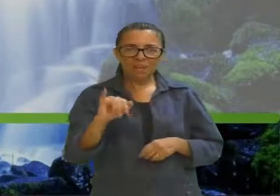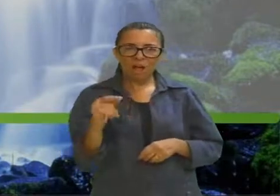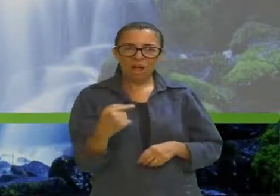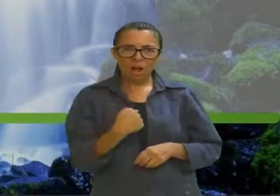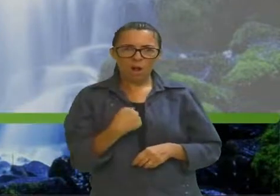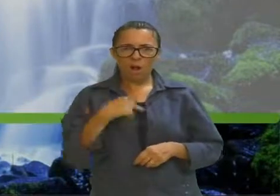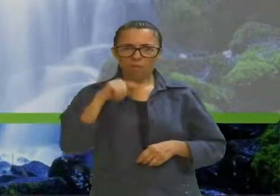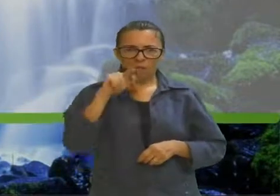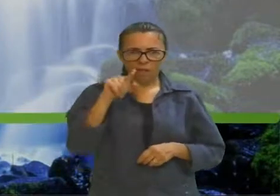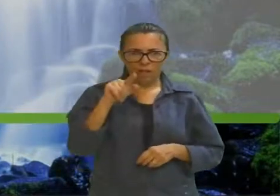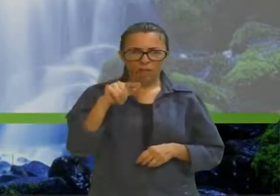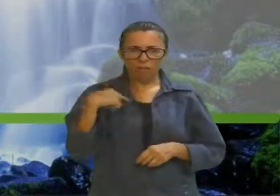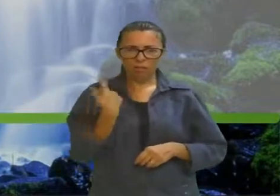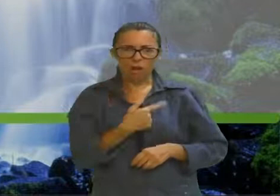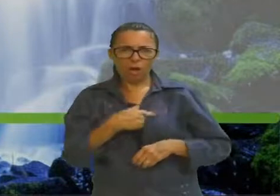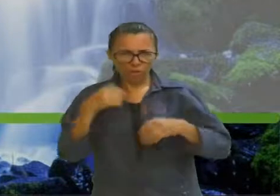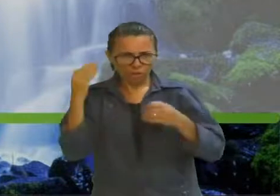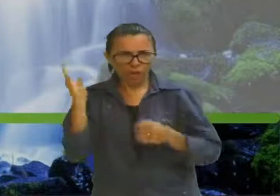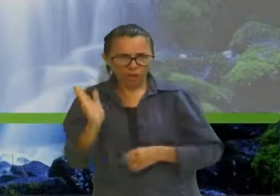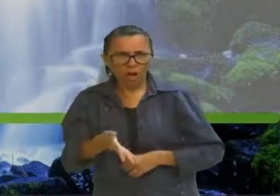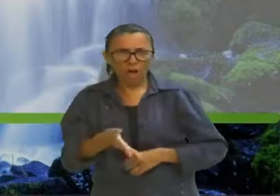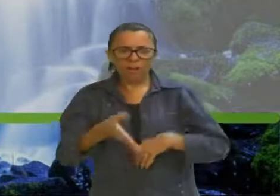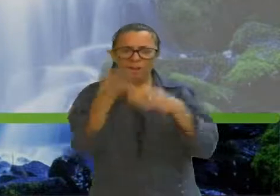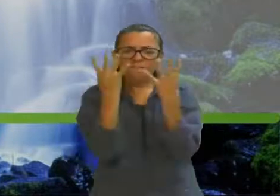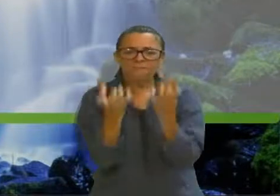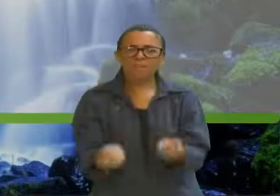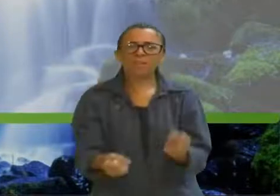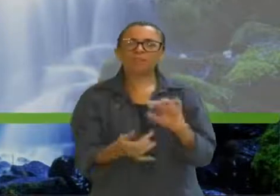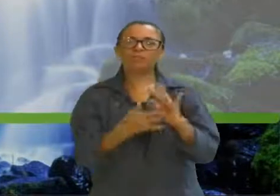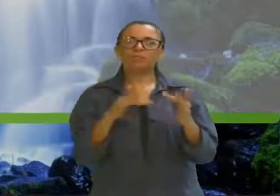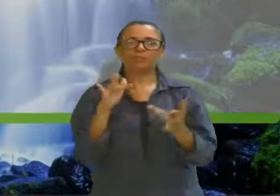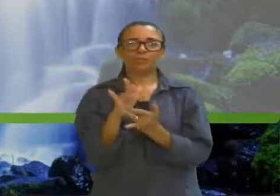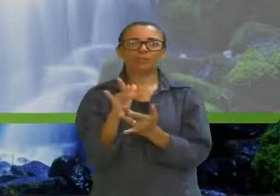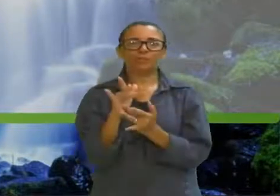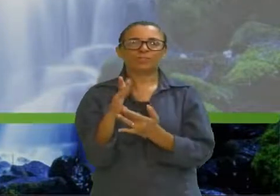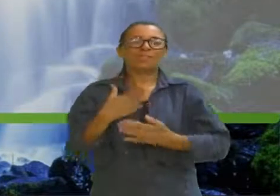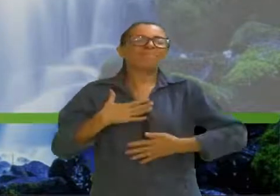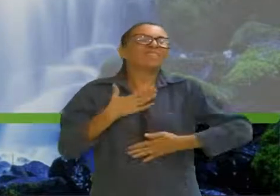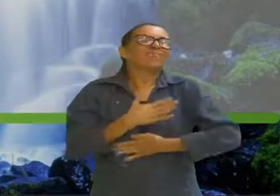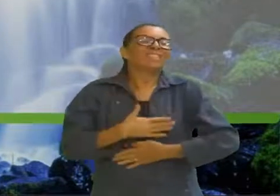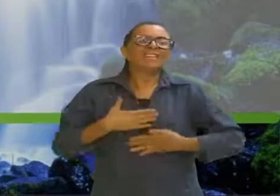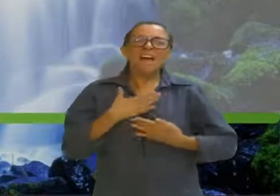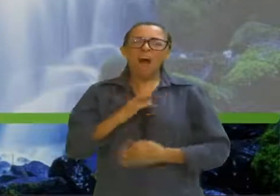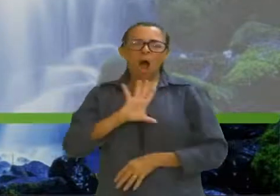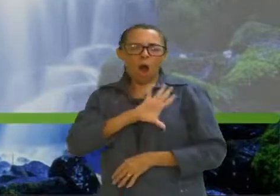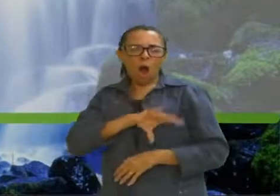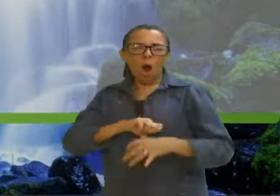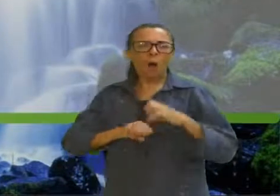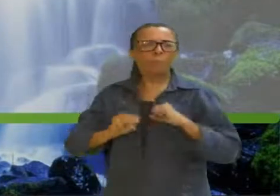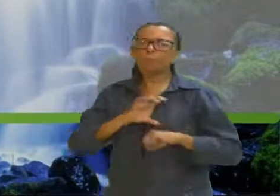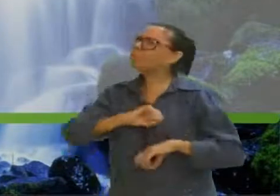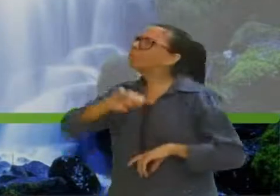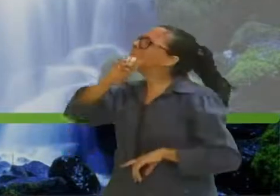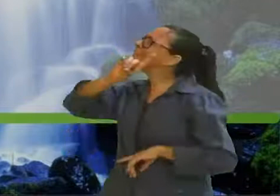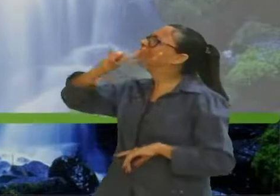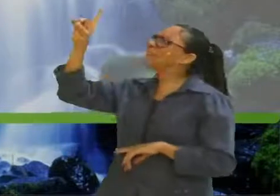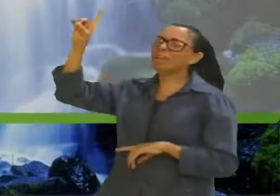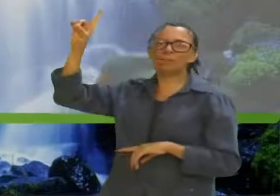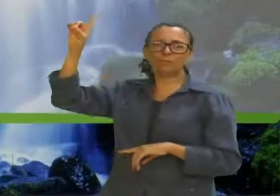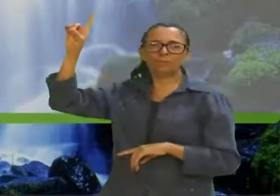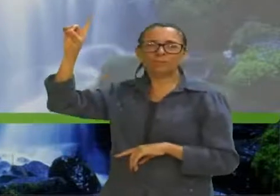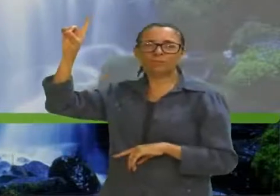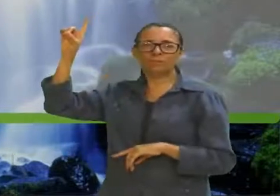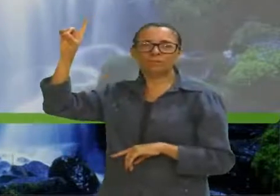não o conhece. Você não o conhece. Amado, Jesus disse exatamente isso, de